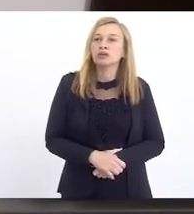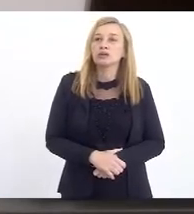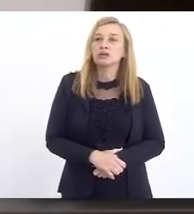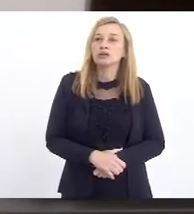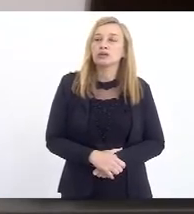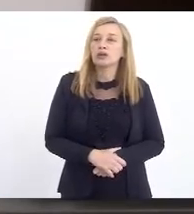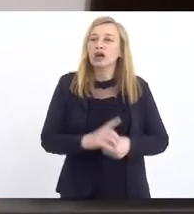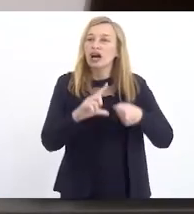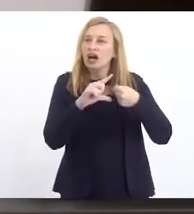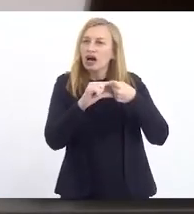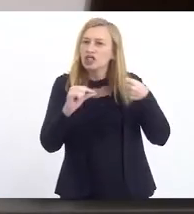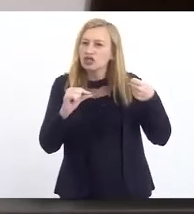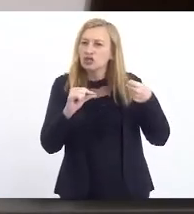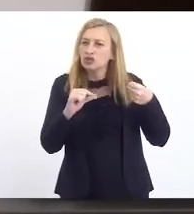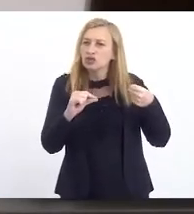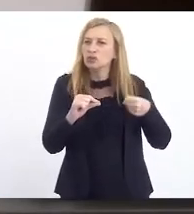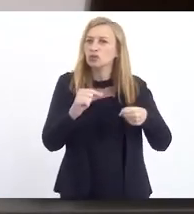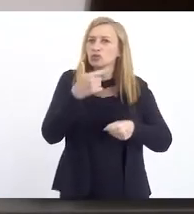artigo